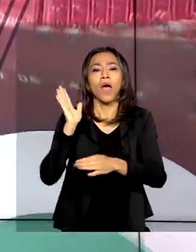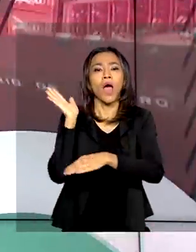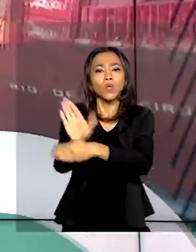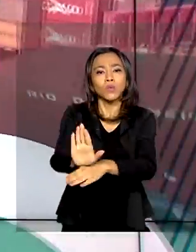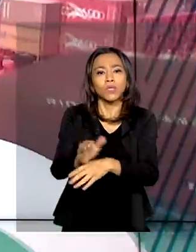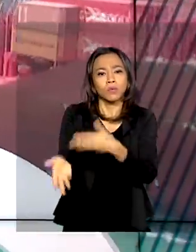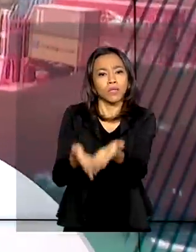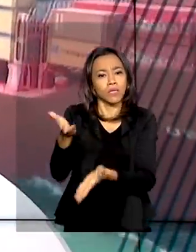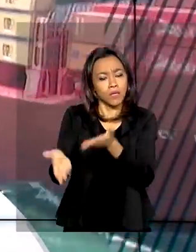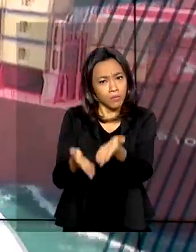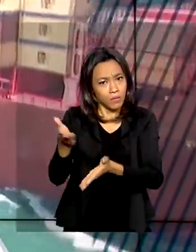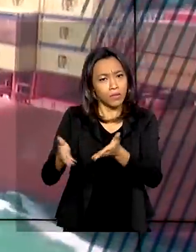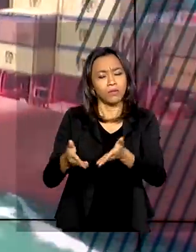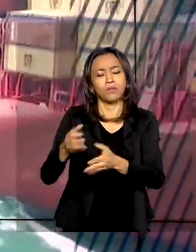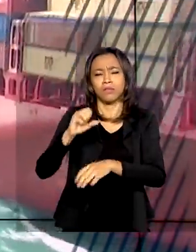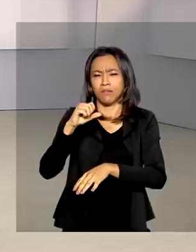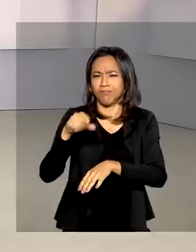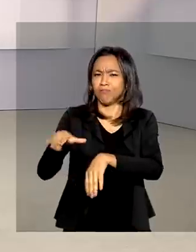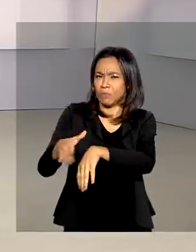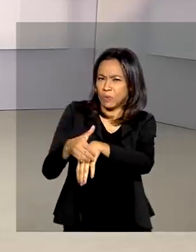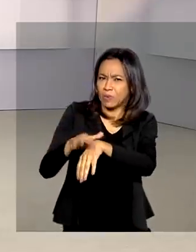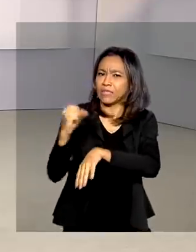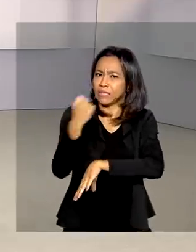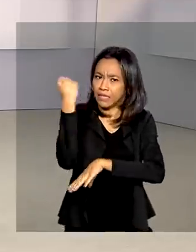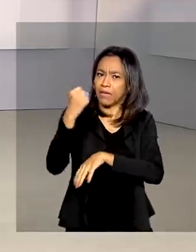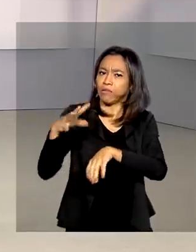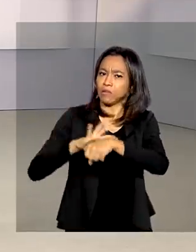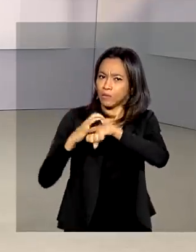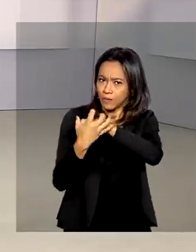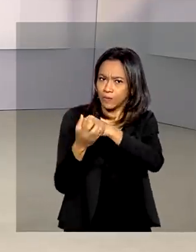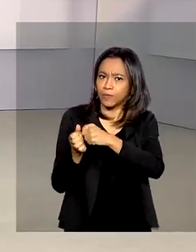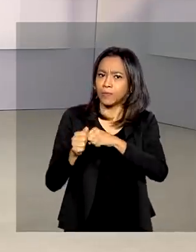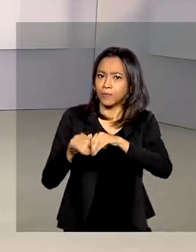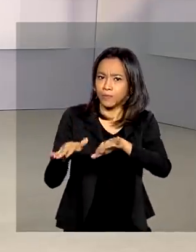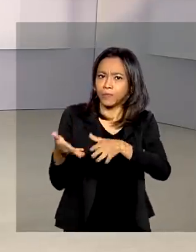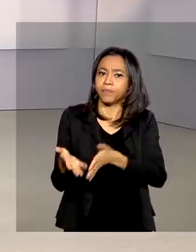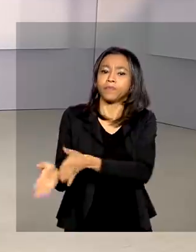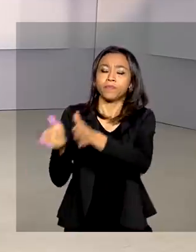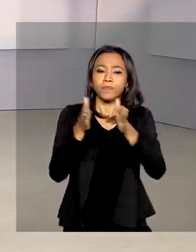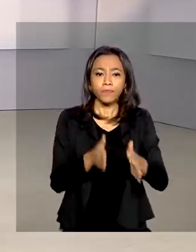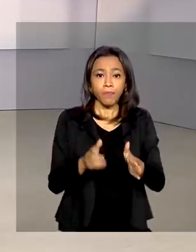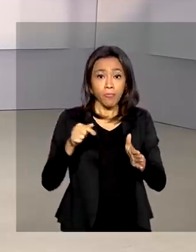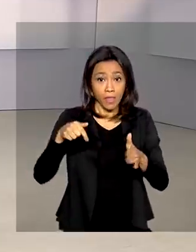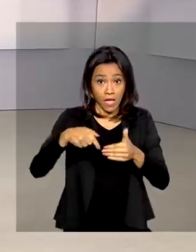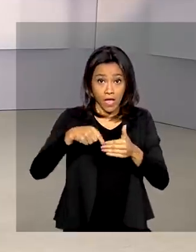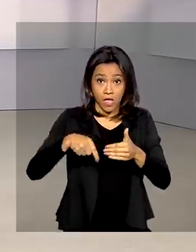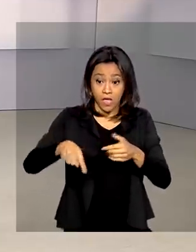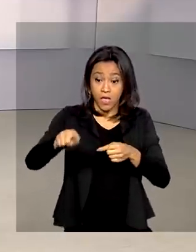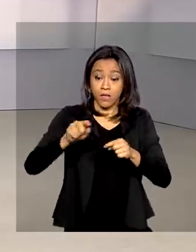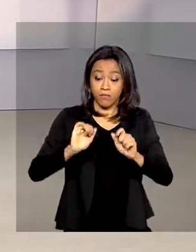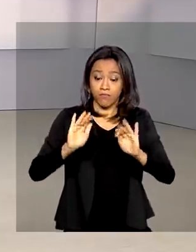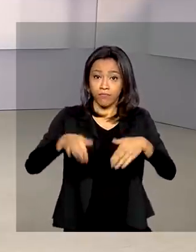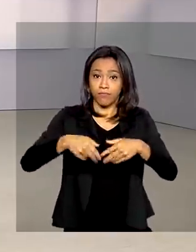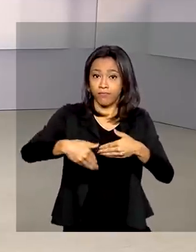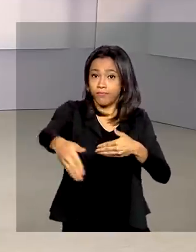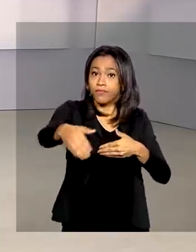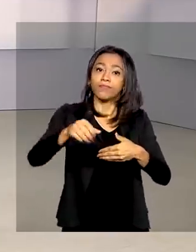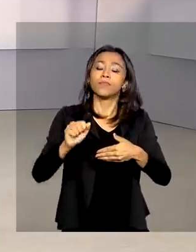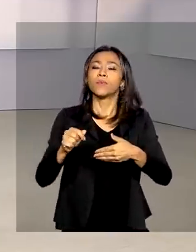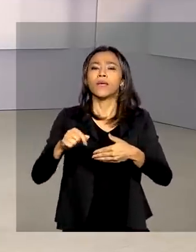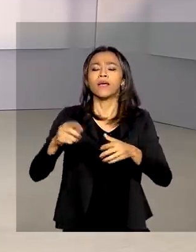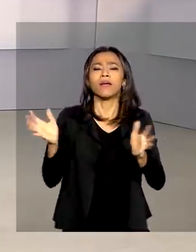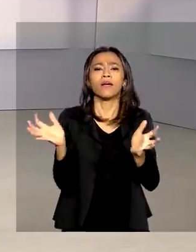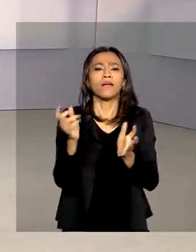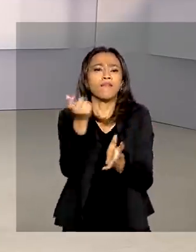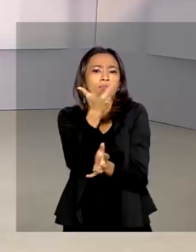de pacientes graves da corrida de 19 e termina esta semana a segunda fase da campanha de vacinação contra gripe